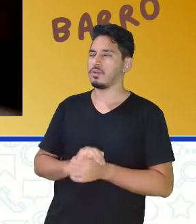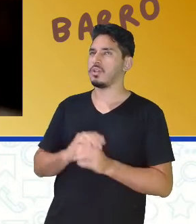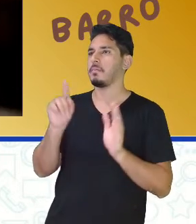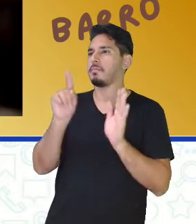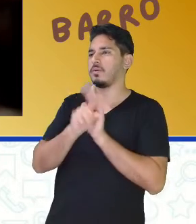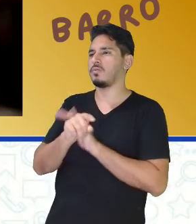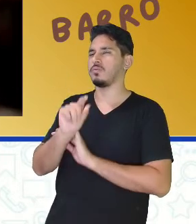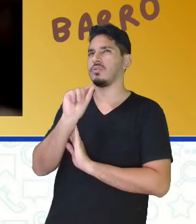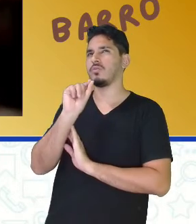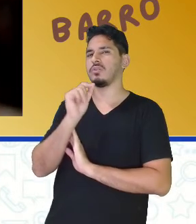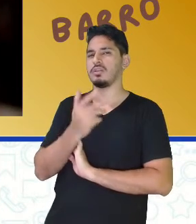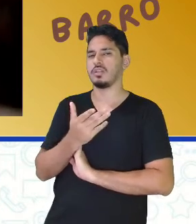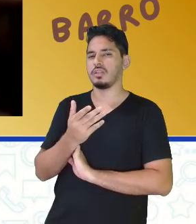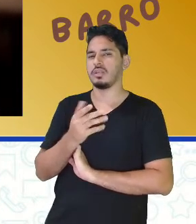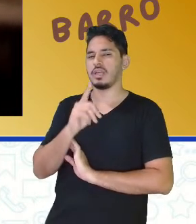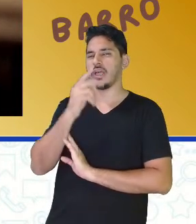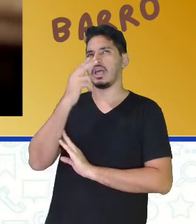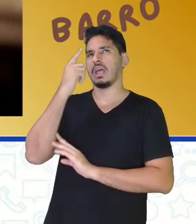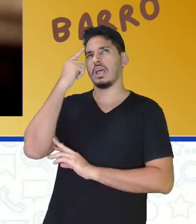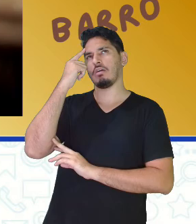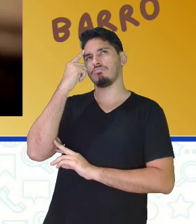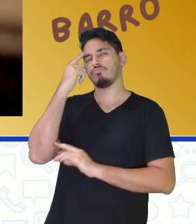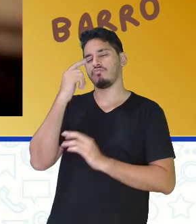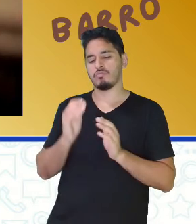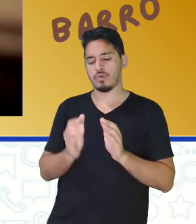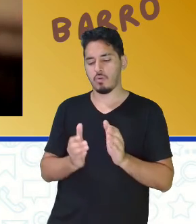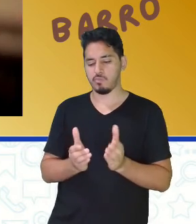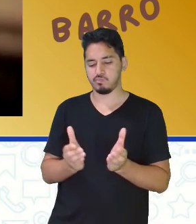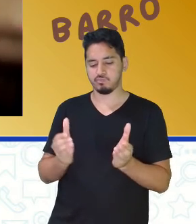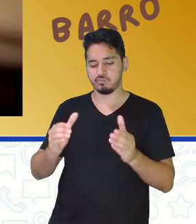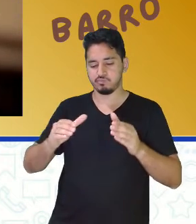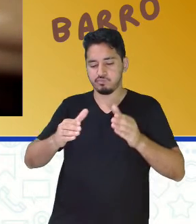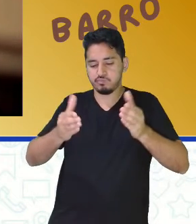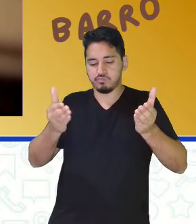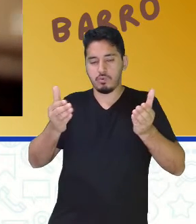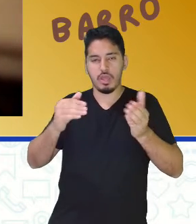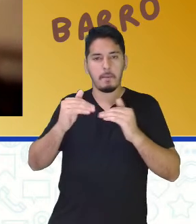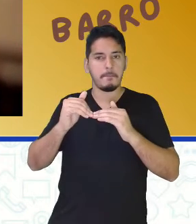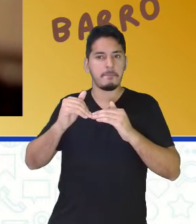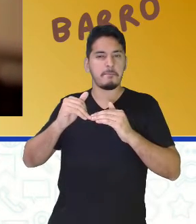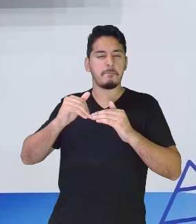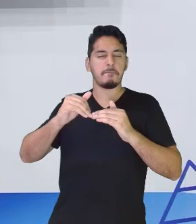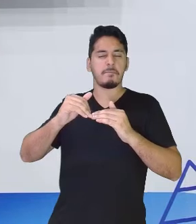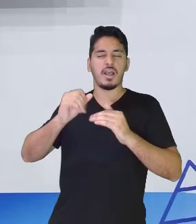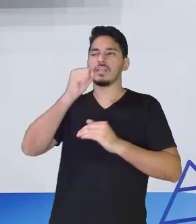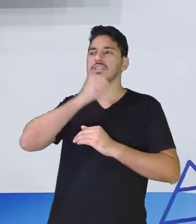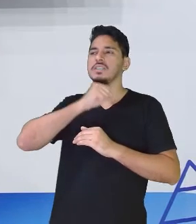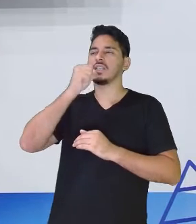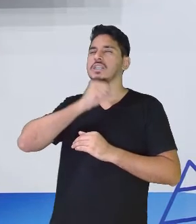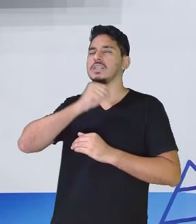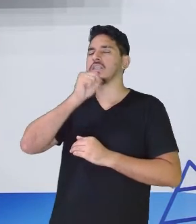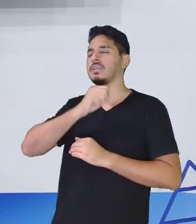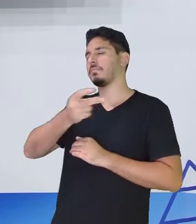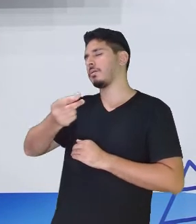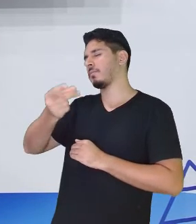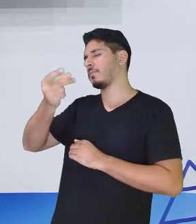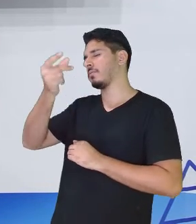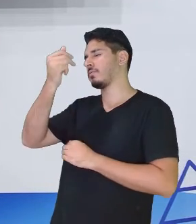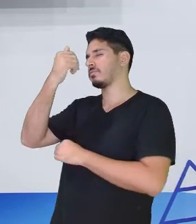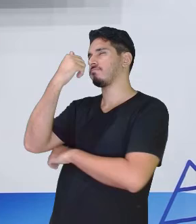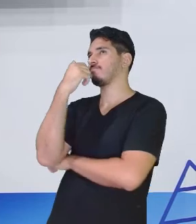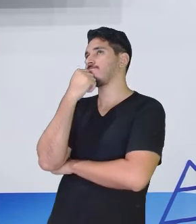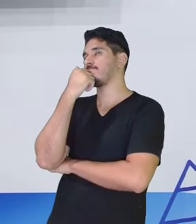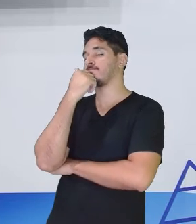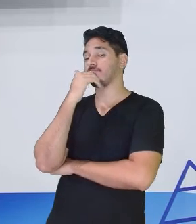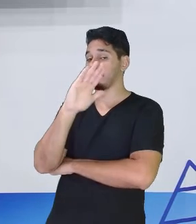questionamento, eu queria dizer assim, será que a cerâmica ela é a mais antiga da indústria? A gente